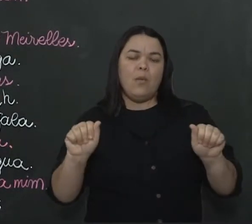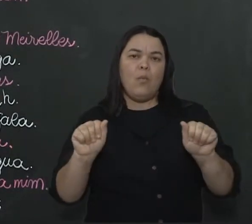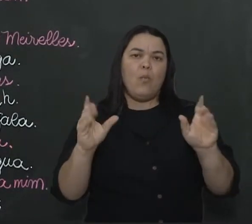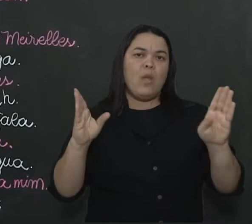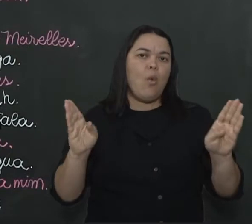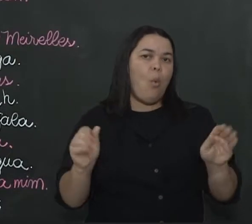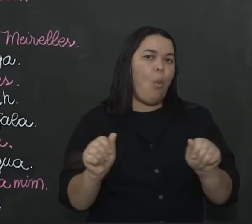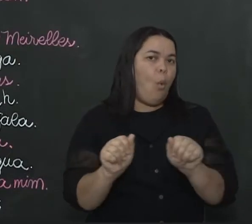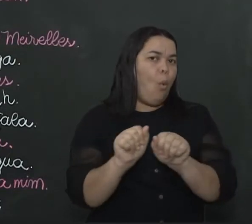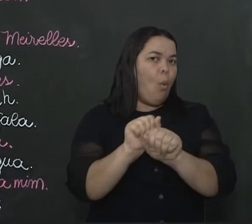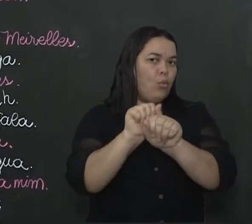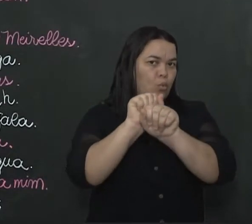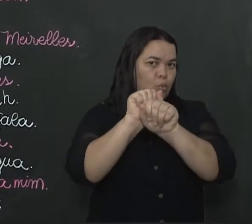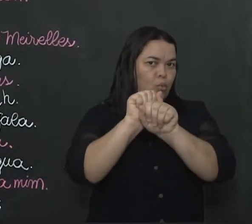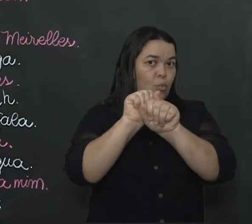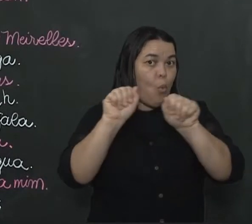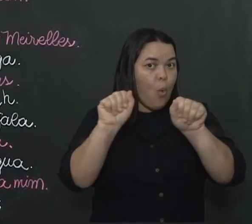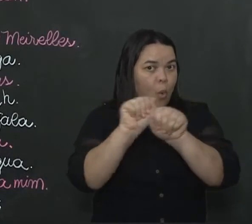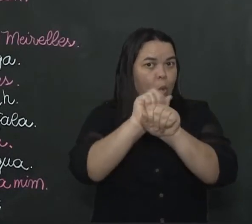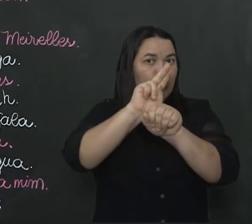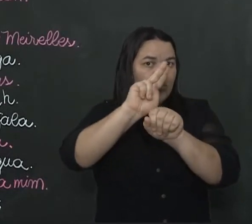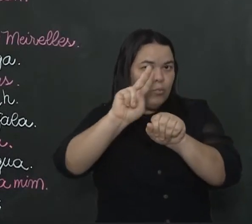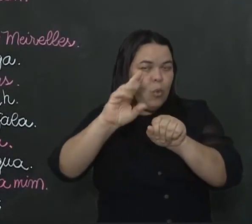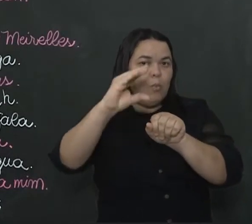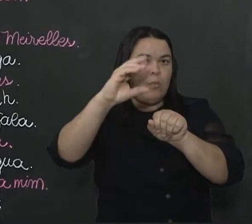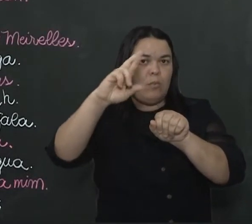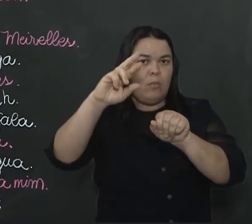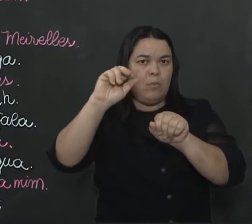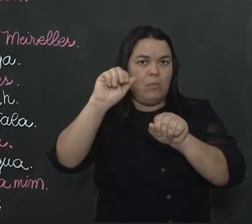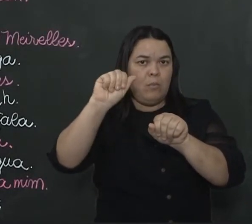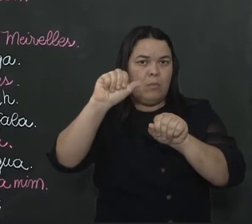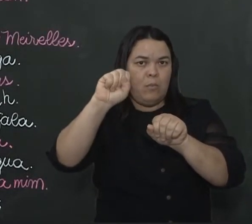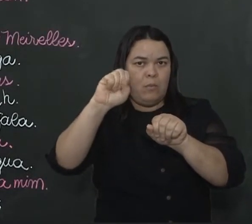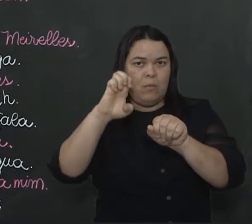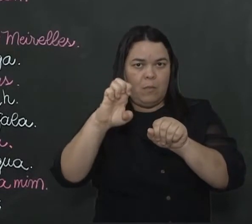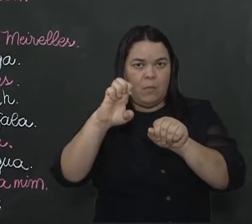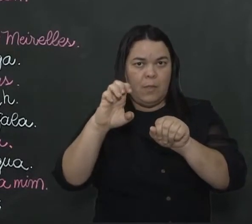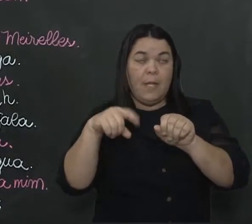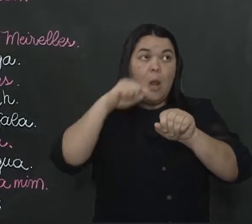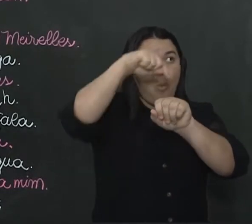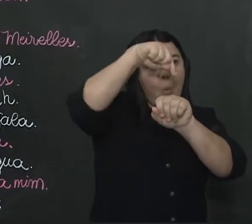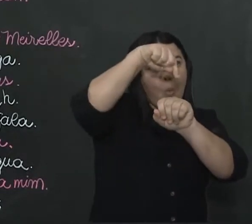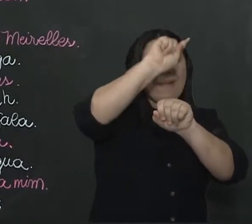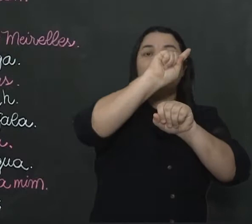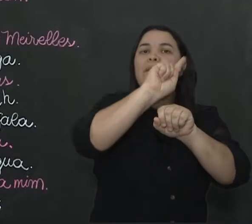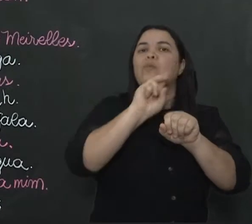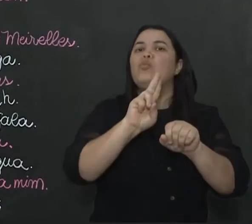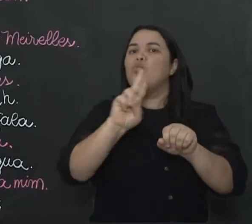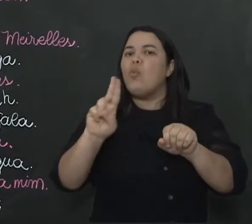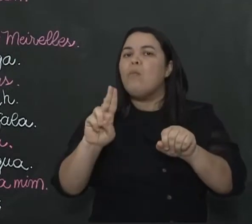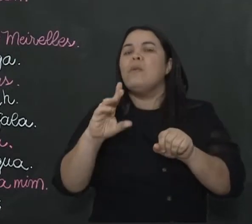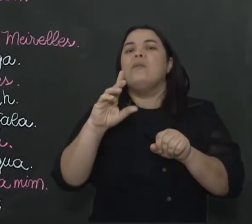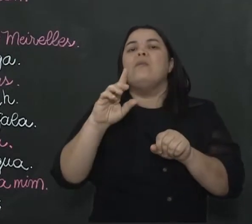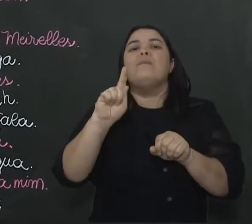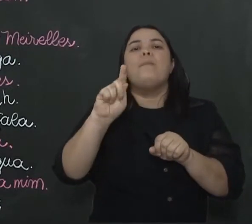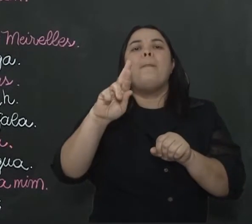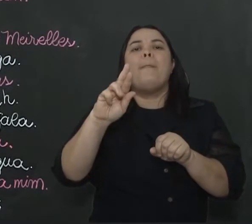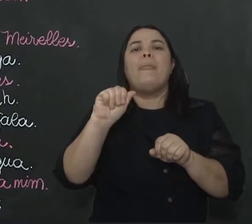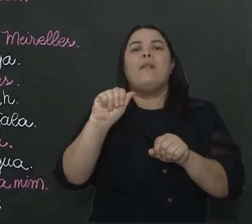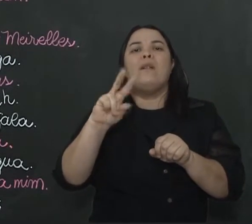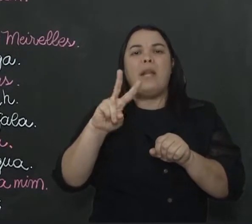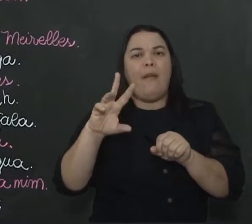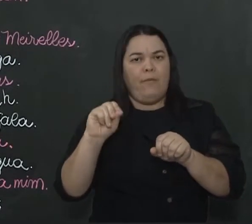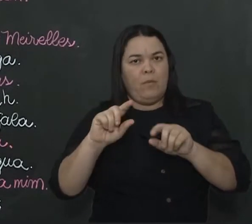crase. Por que que esse encontro acontece? Qual é a particularidade desse fenômeno? Observe.